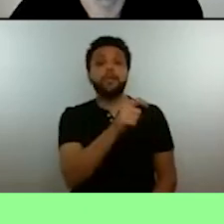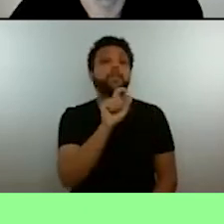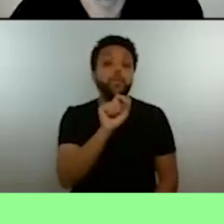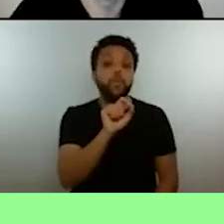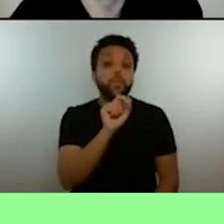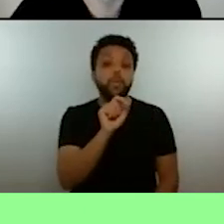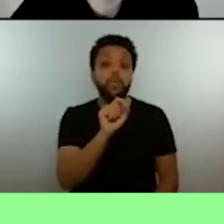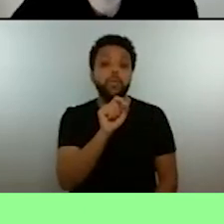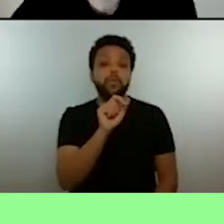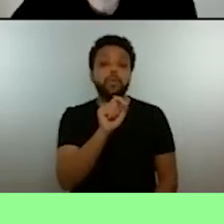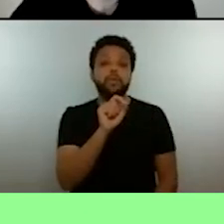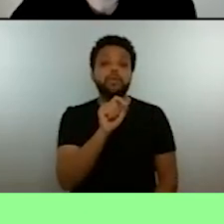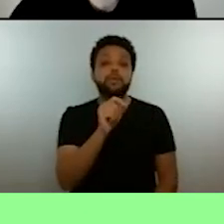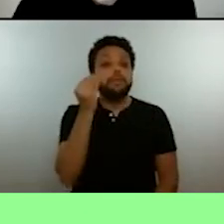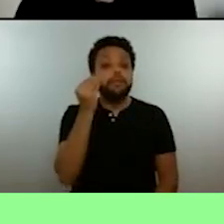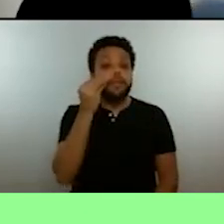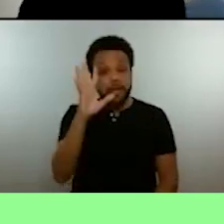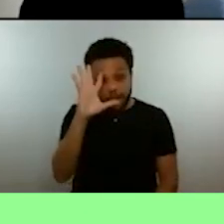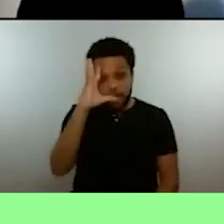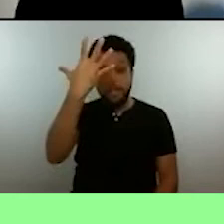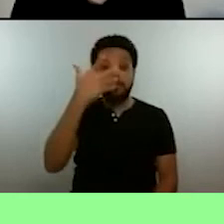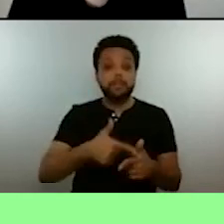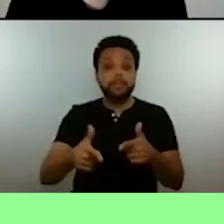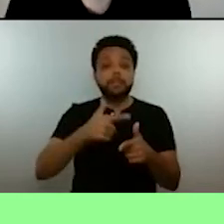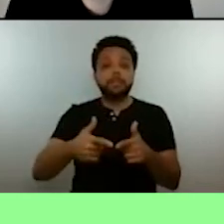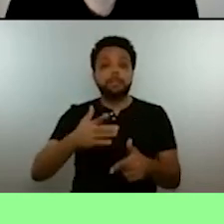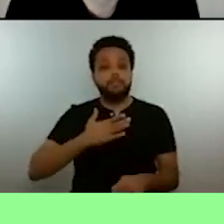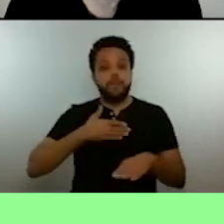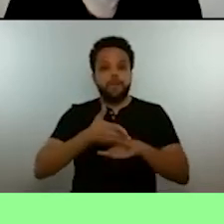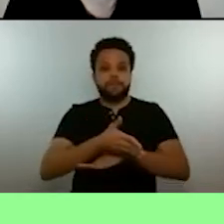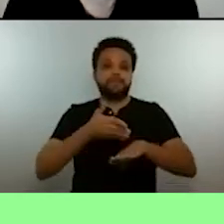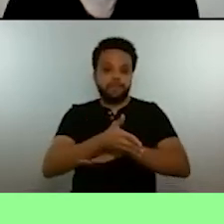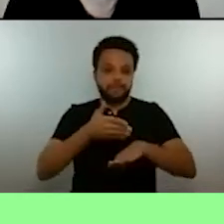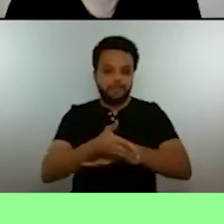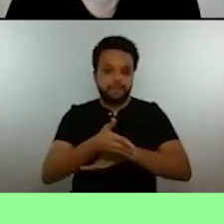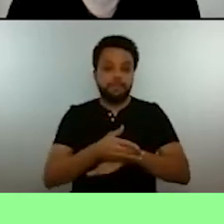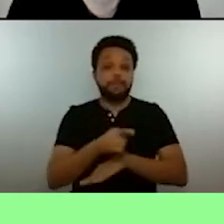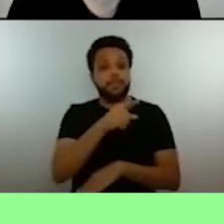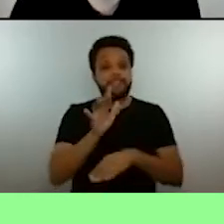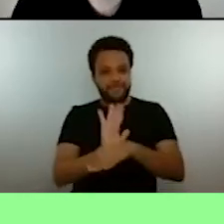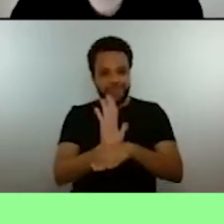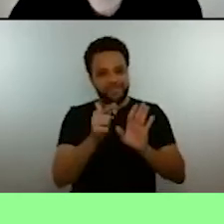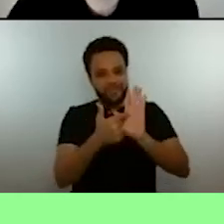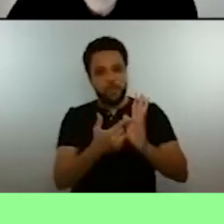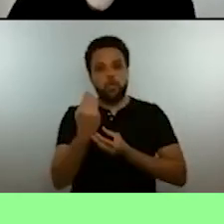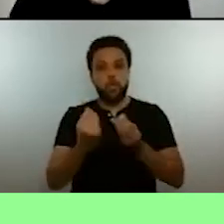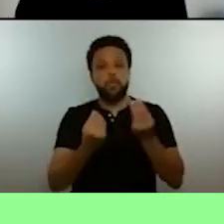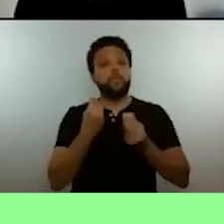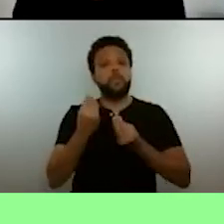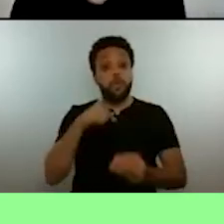Adobe XD para resolver esse problema do meu acesso. E aí nesse vídeo está passando a forma como eu